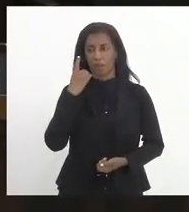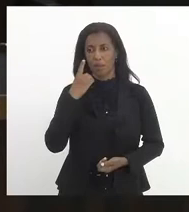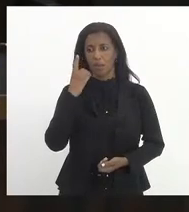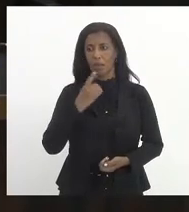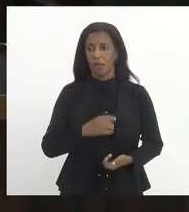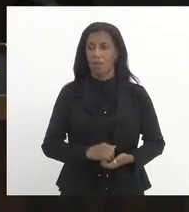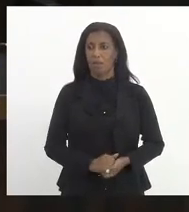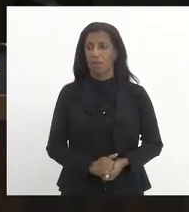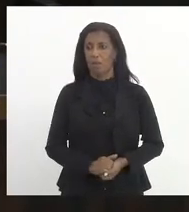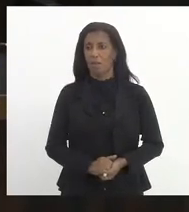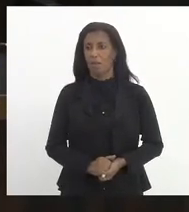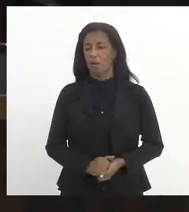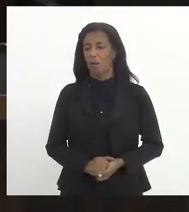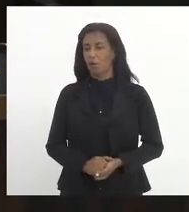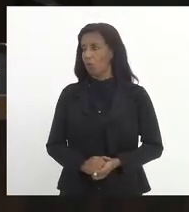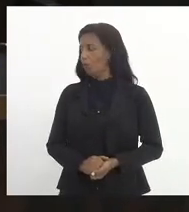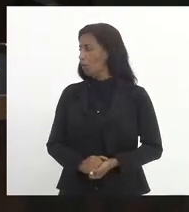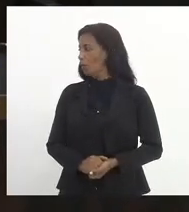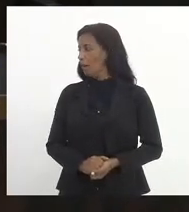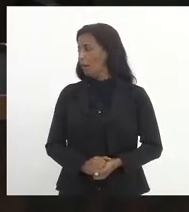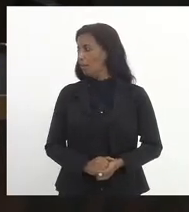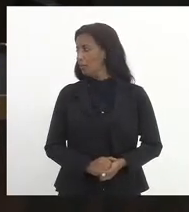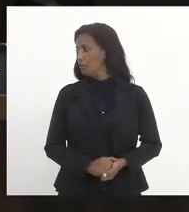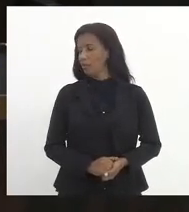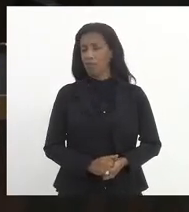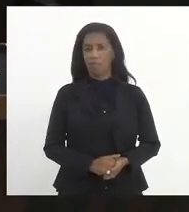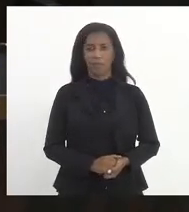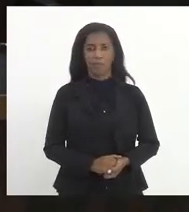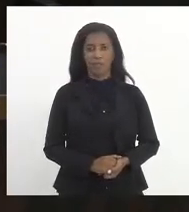deputado Fábio Silva, deputado Dionísio Lins,